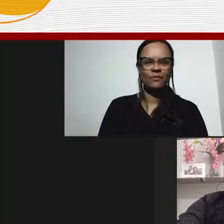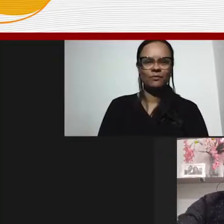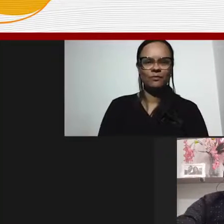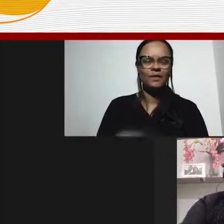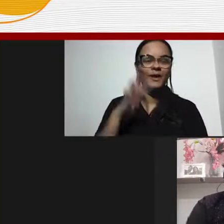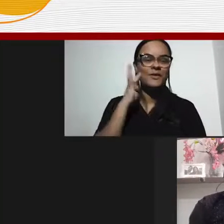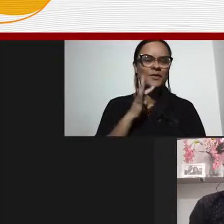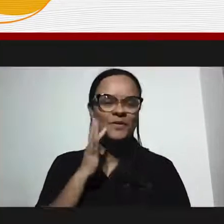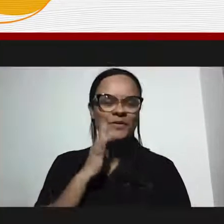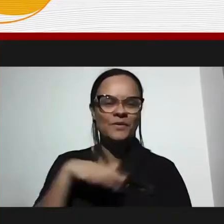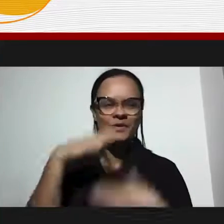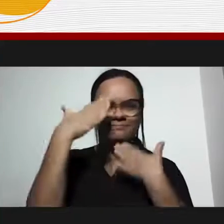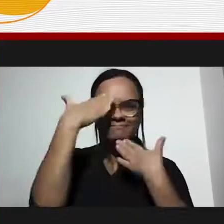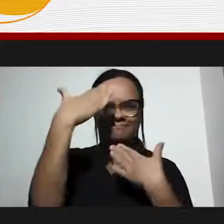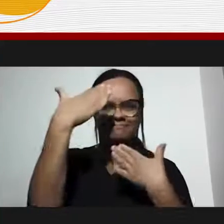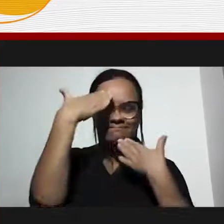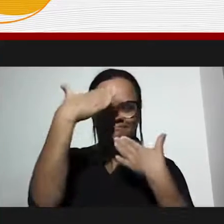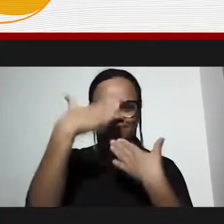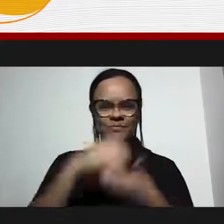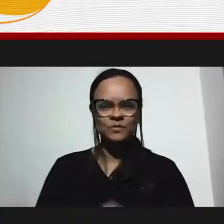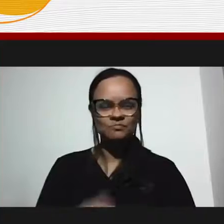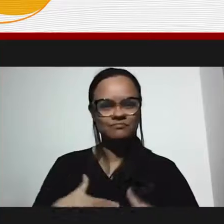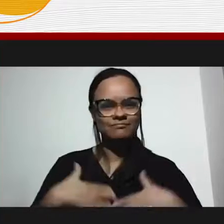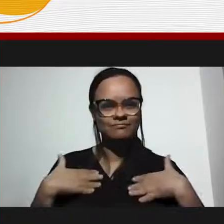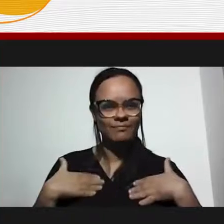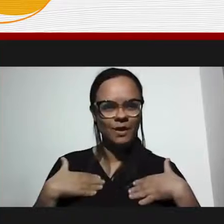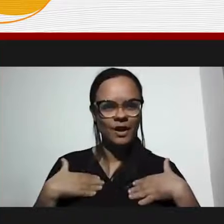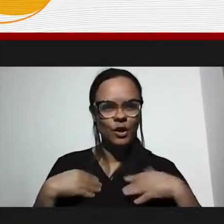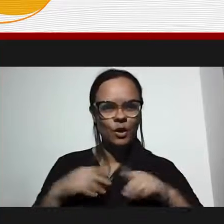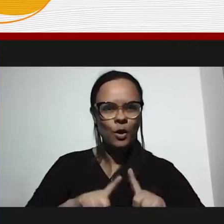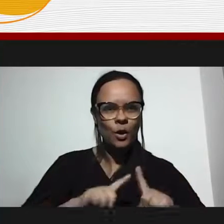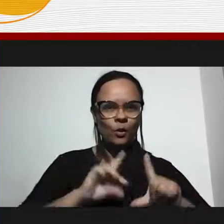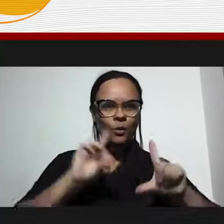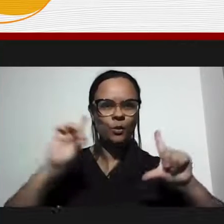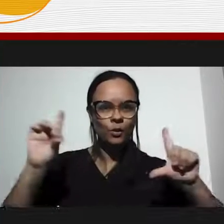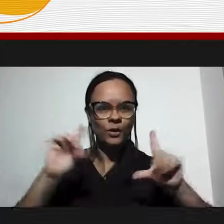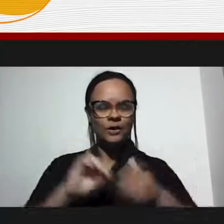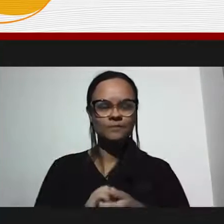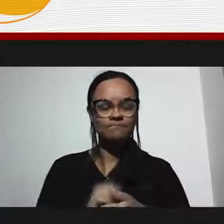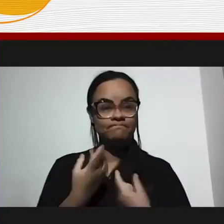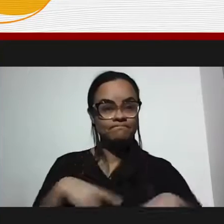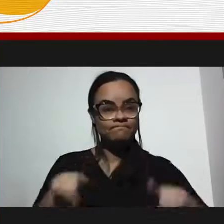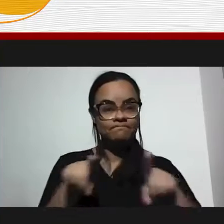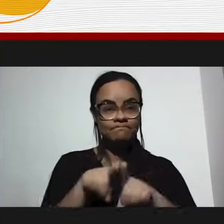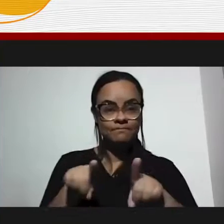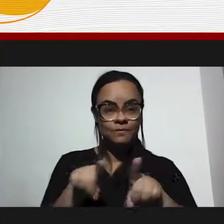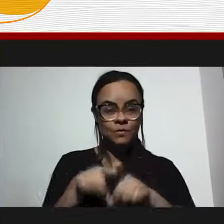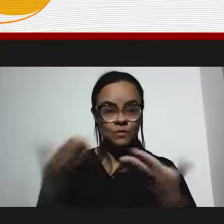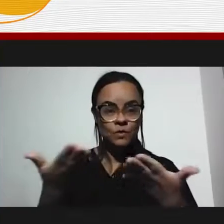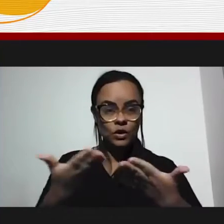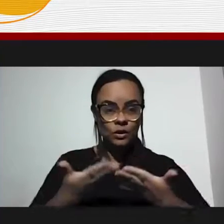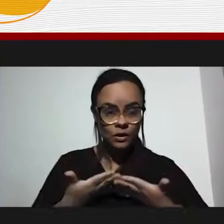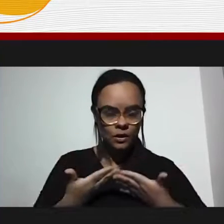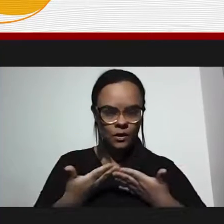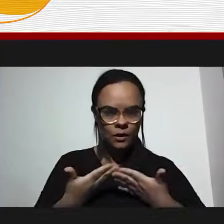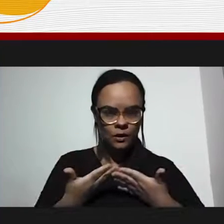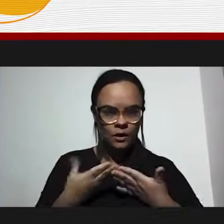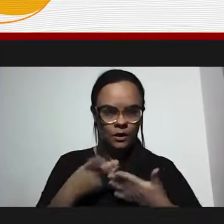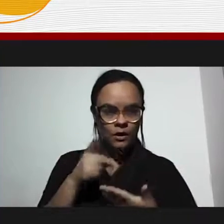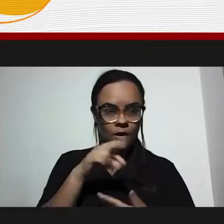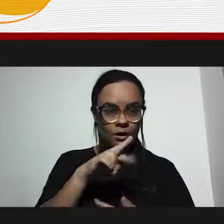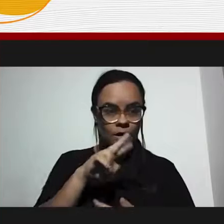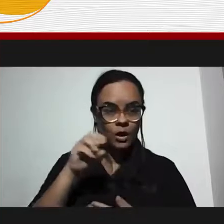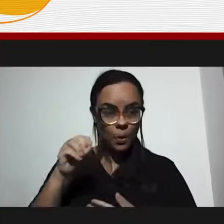Obrigada, André. Um prazer de novo aí compartilhar a telinha com você. Vou passar a palavra para o nosso convidado, Pedro Lau,